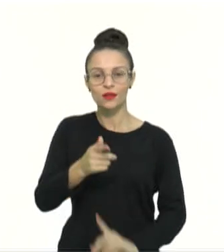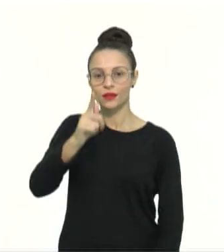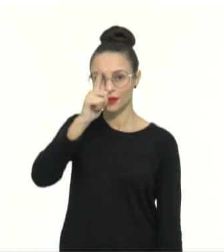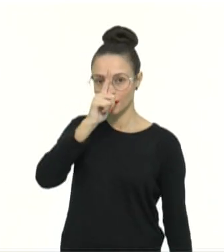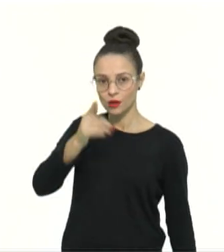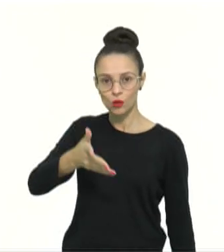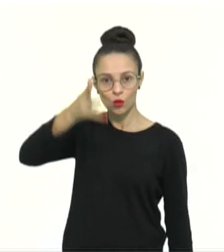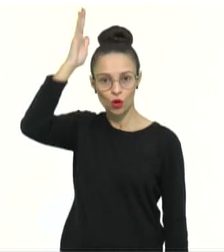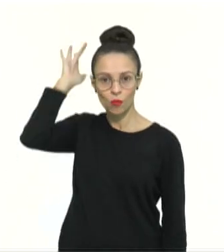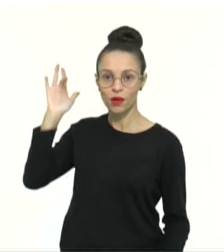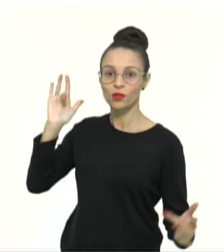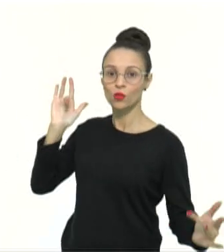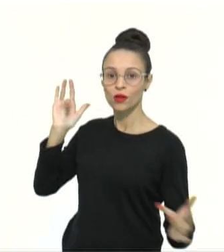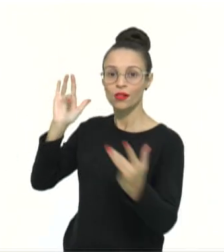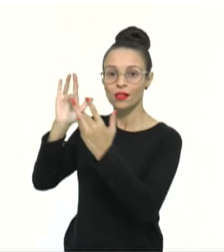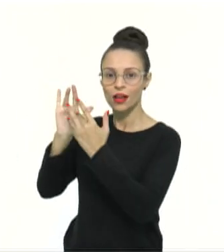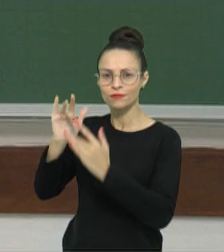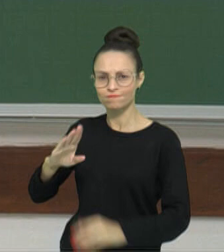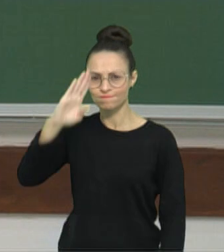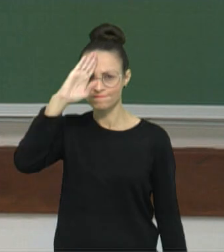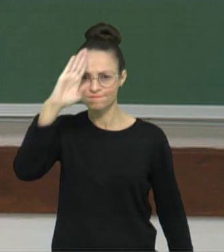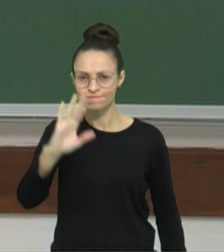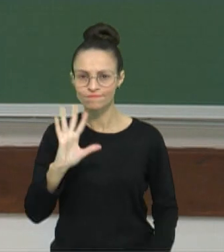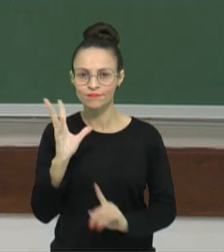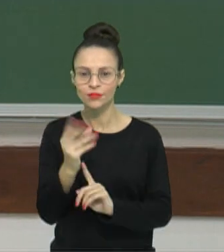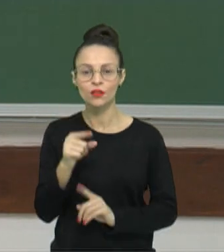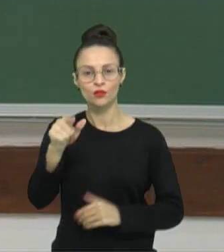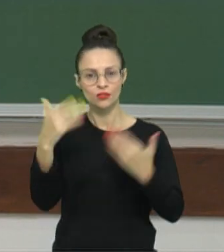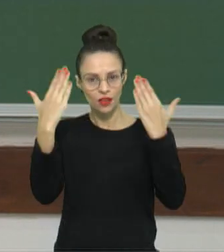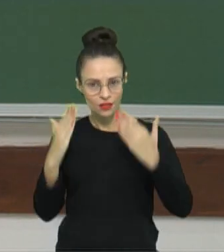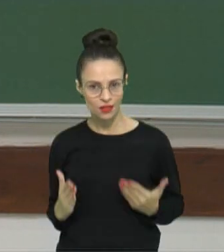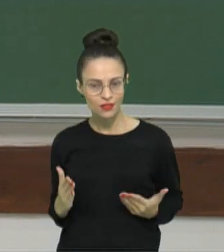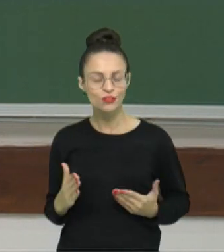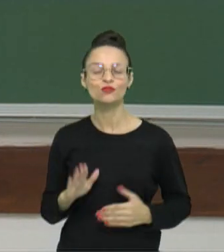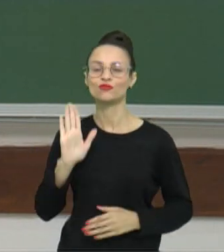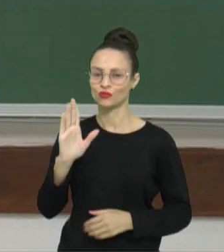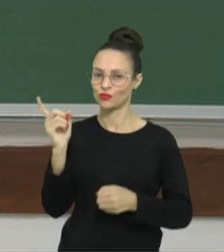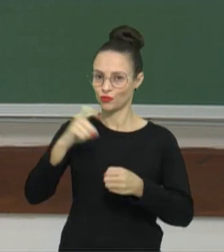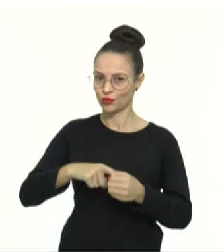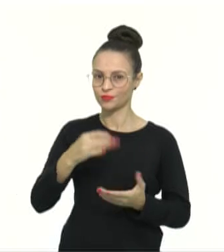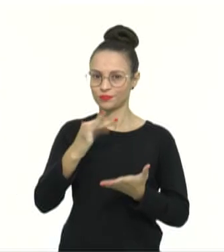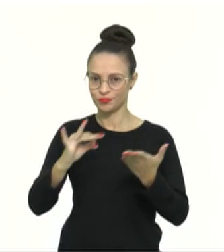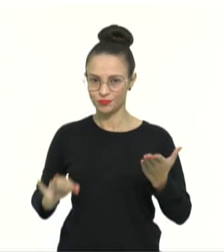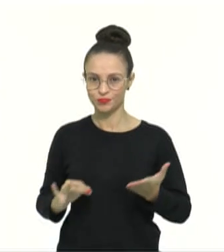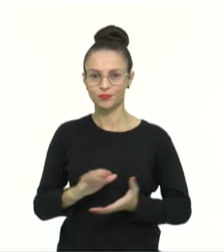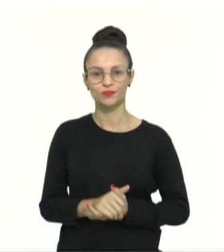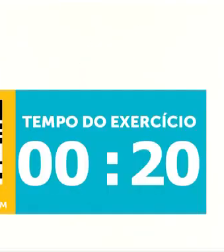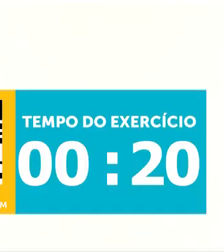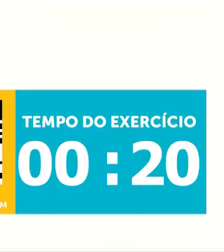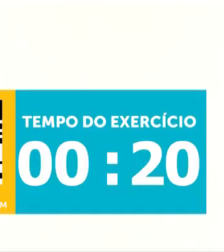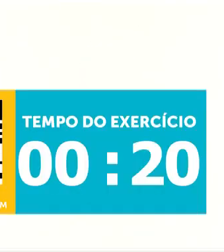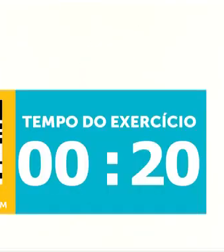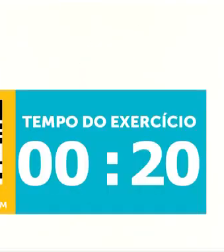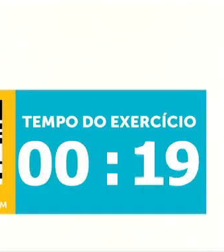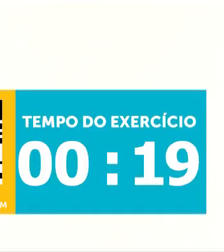classicismo enfatizou na arte? Analise as alternativas e voltamos já com a solução.